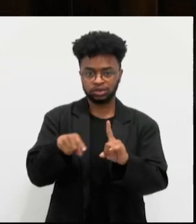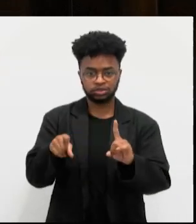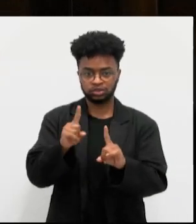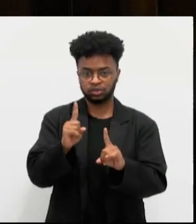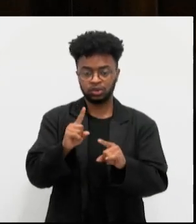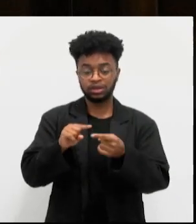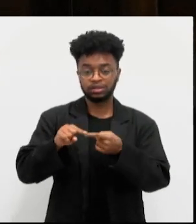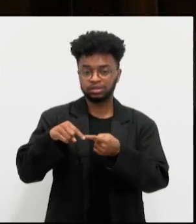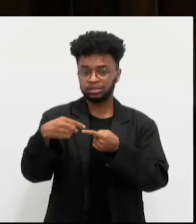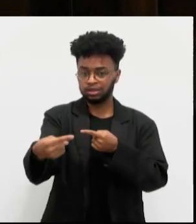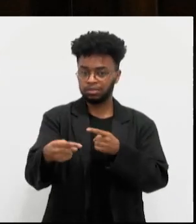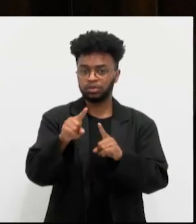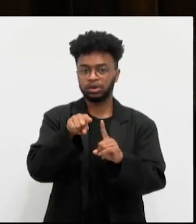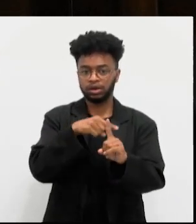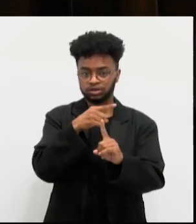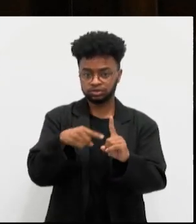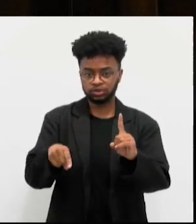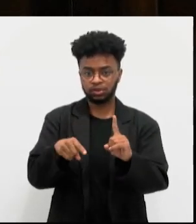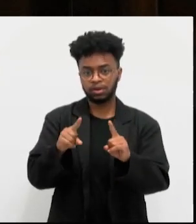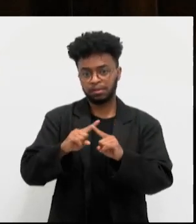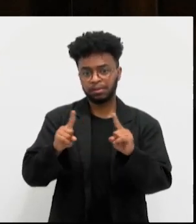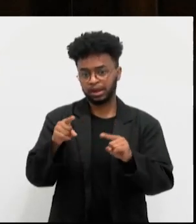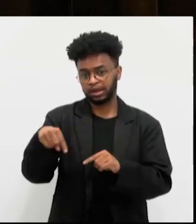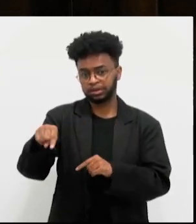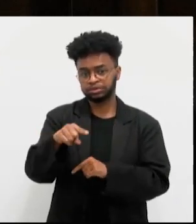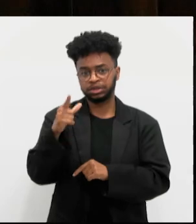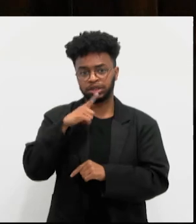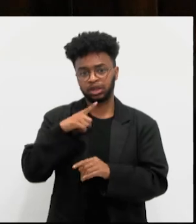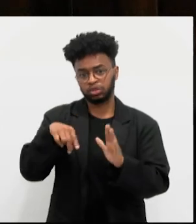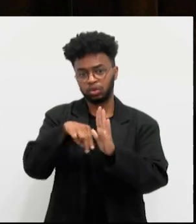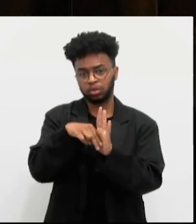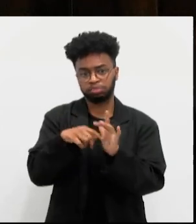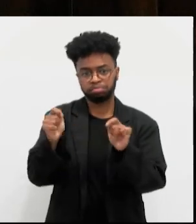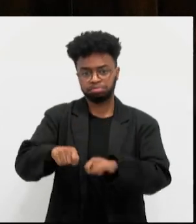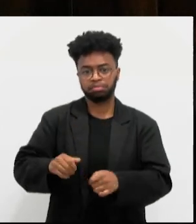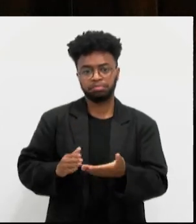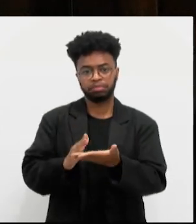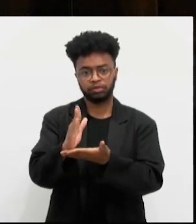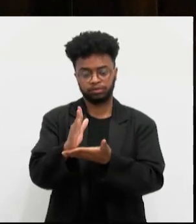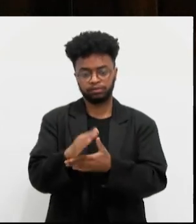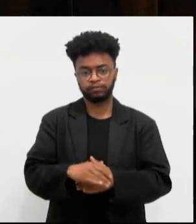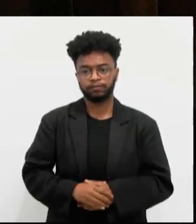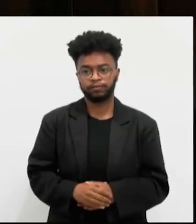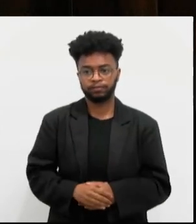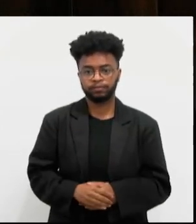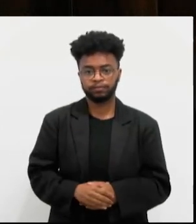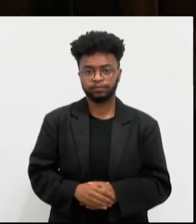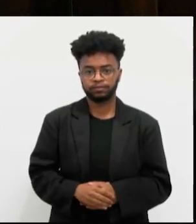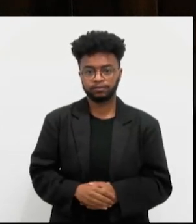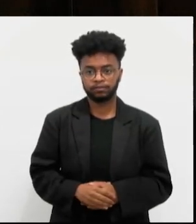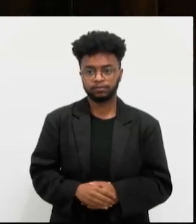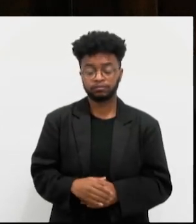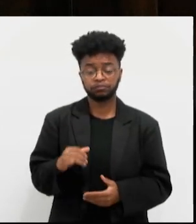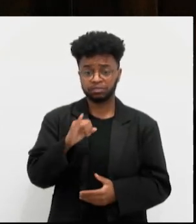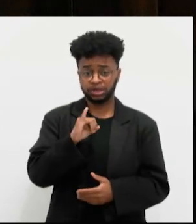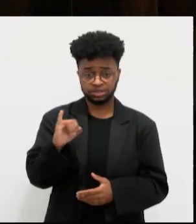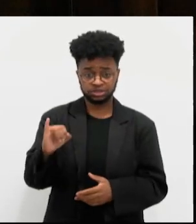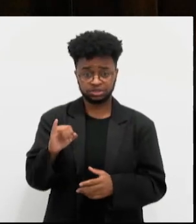foram anuladas e eles teriam a pontuação suficiente. Se arrastam até hoje